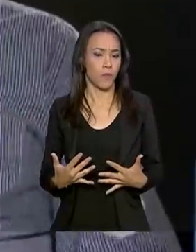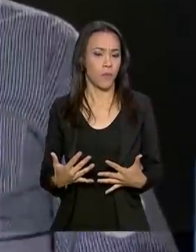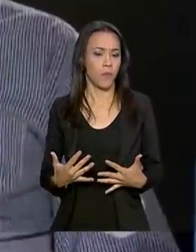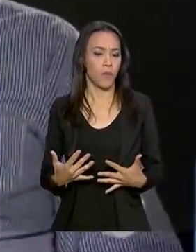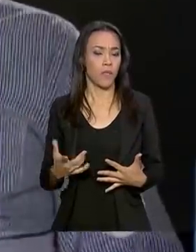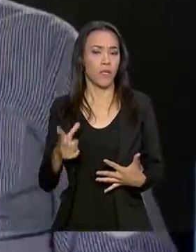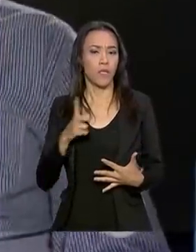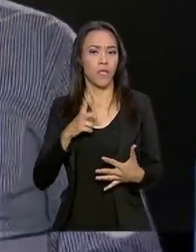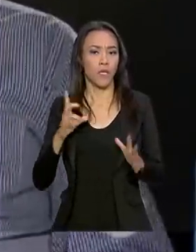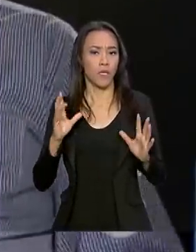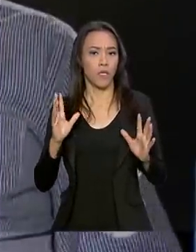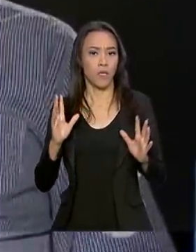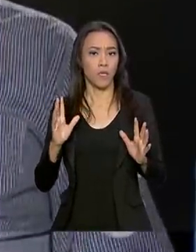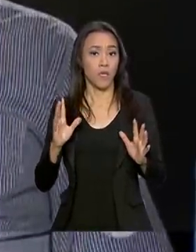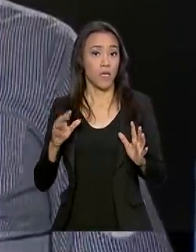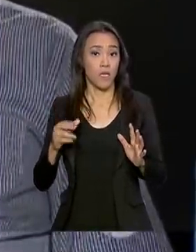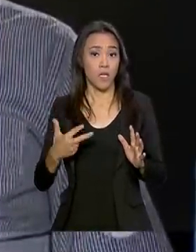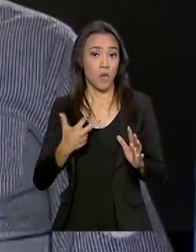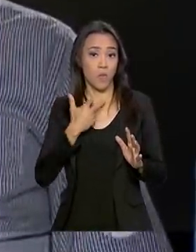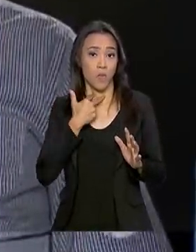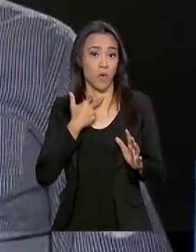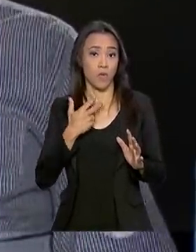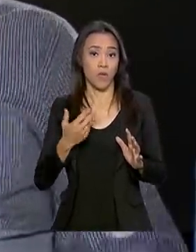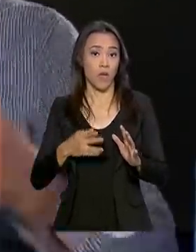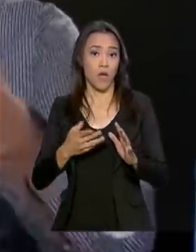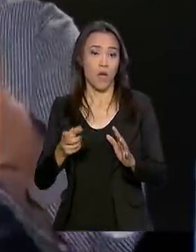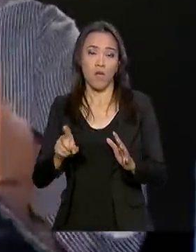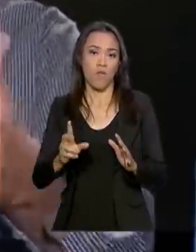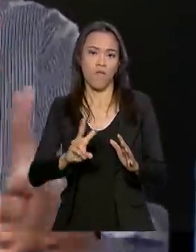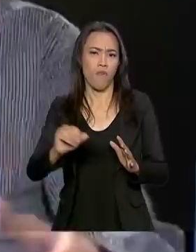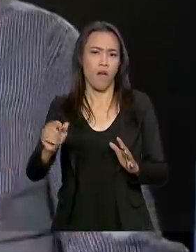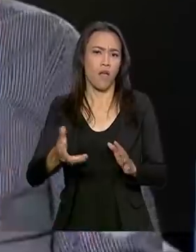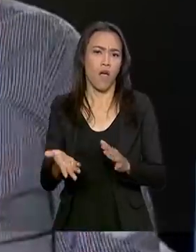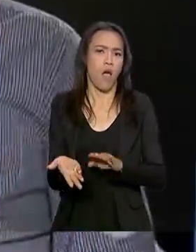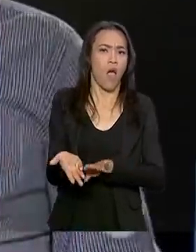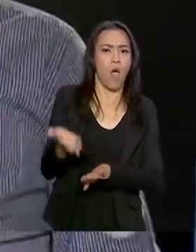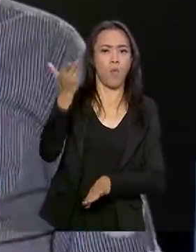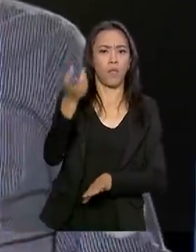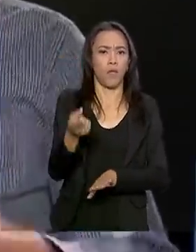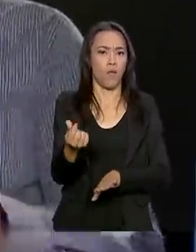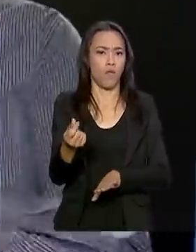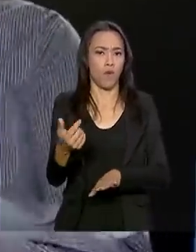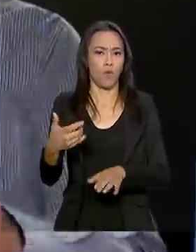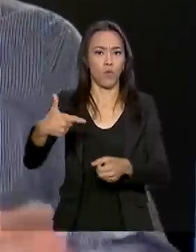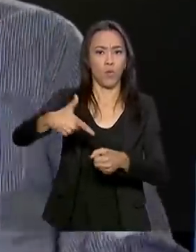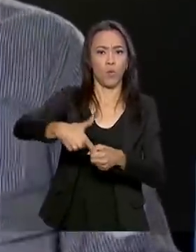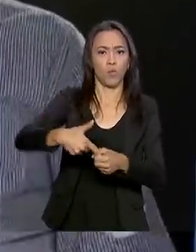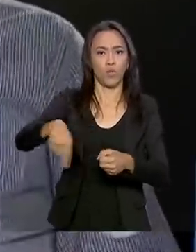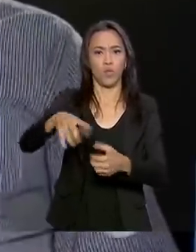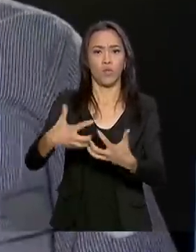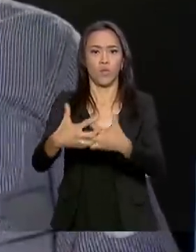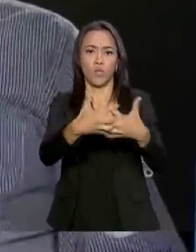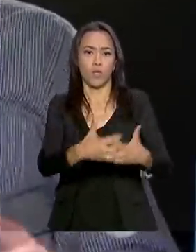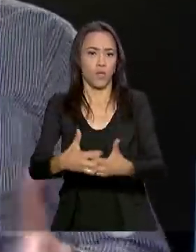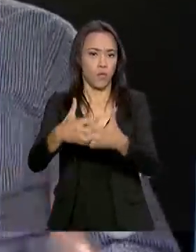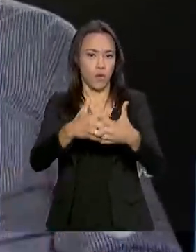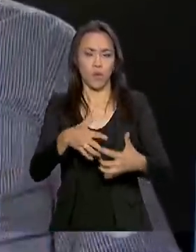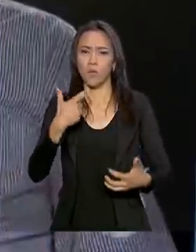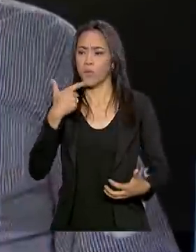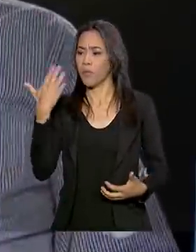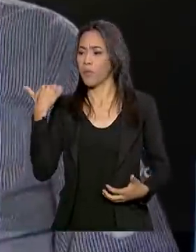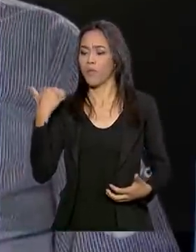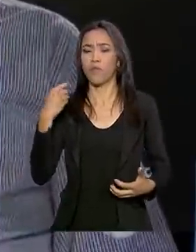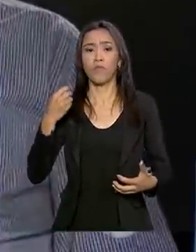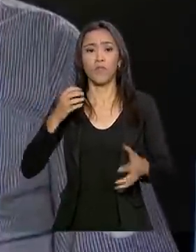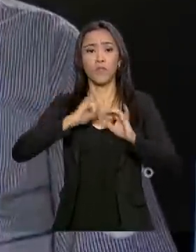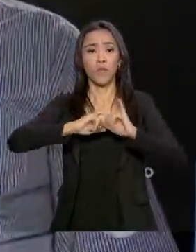fim para acabar, ele não deve mexer no preço do combustível. Agora, um grande recado aos caminhoneiros. Foi lançado há poucos dias o cartão